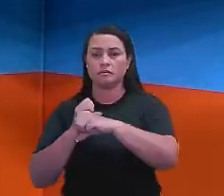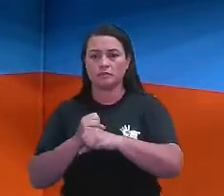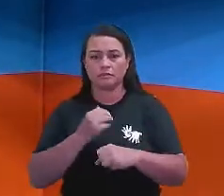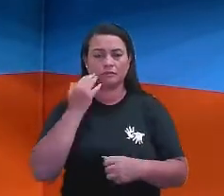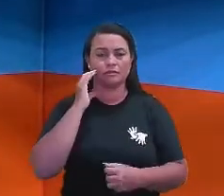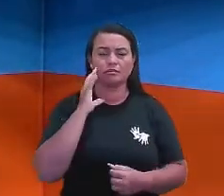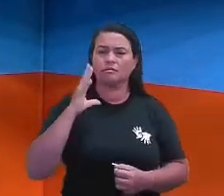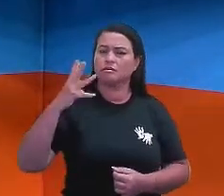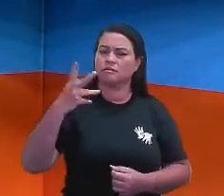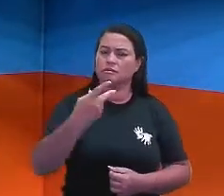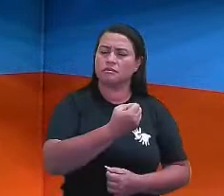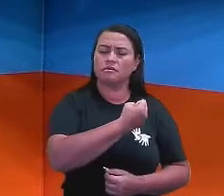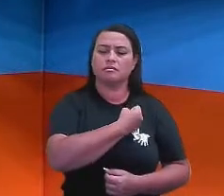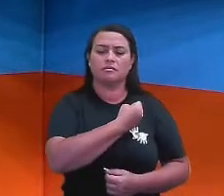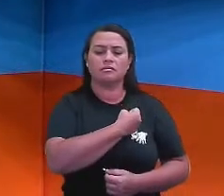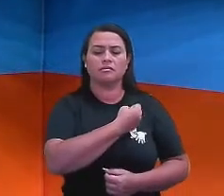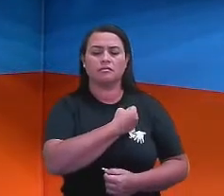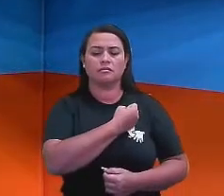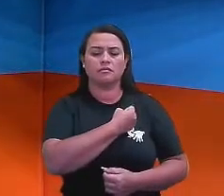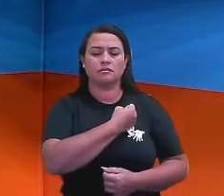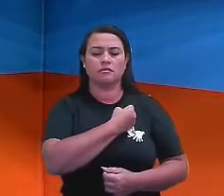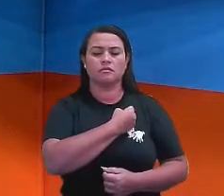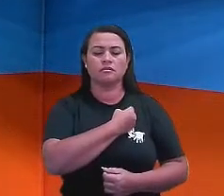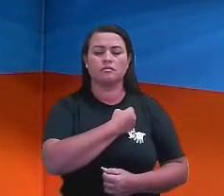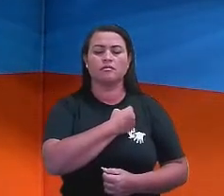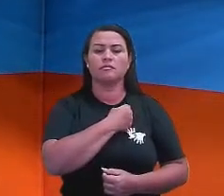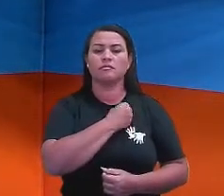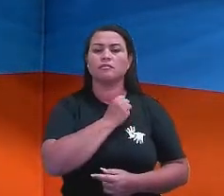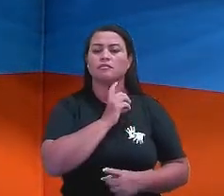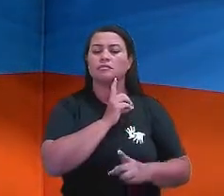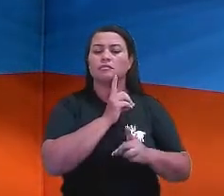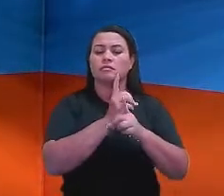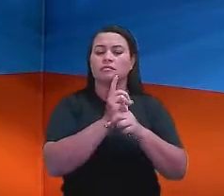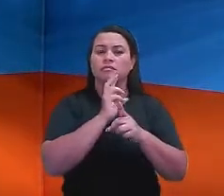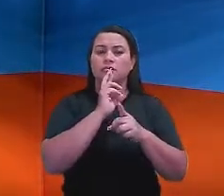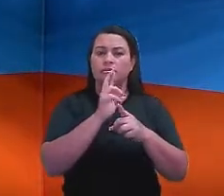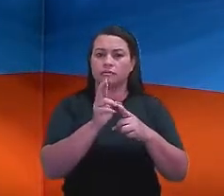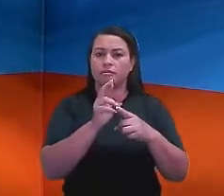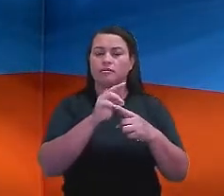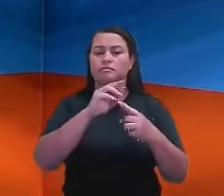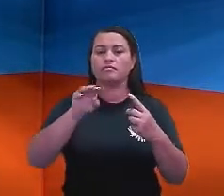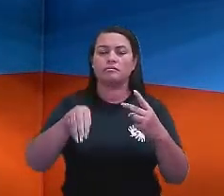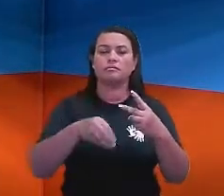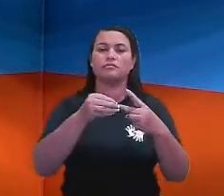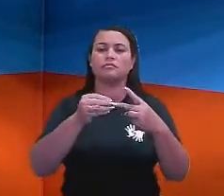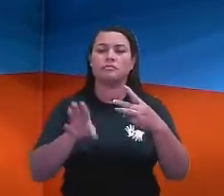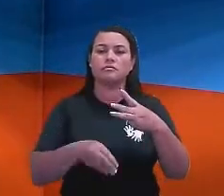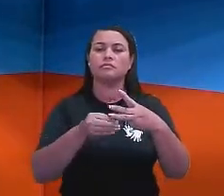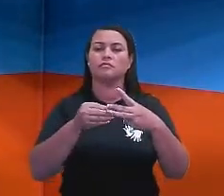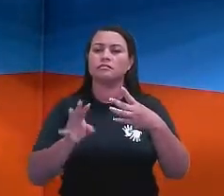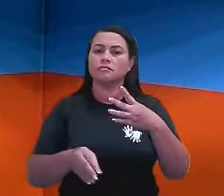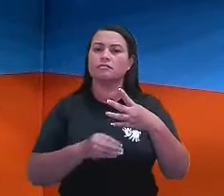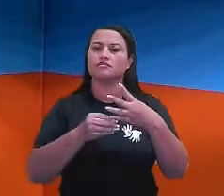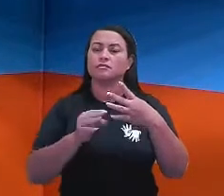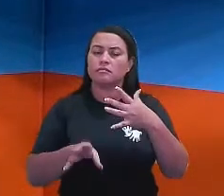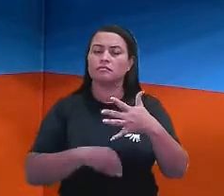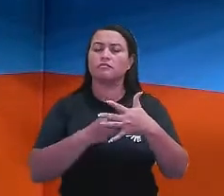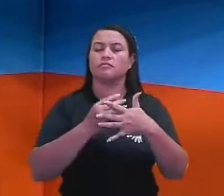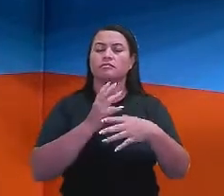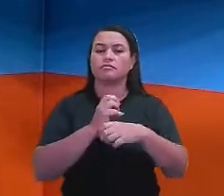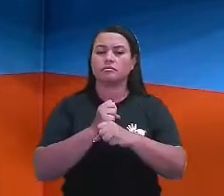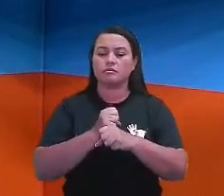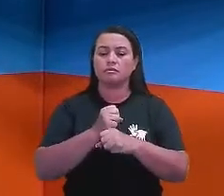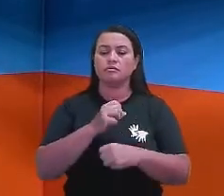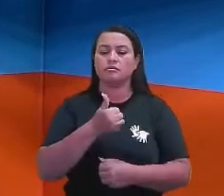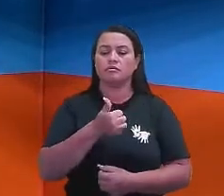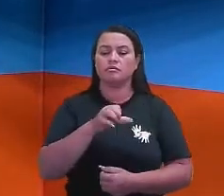390, 382. Sempre que for encontrando o resultado de uma operação com outra, eu vou adicionando mais outro valor.